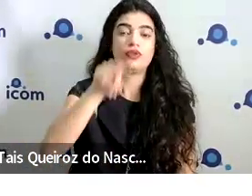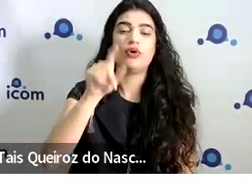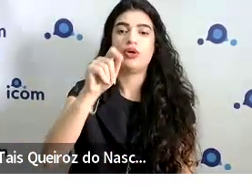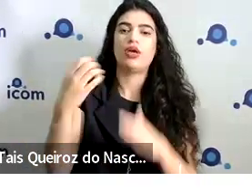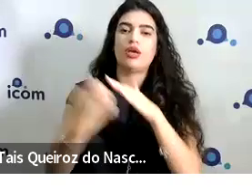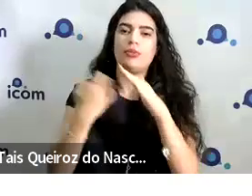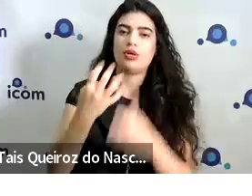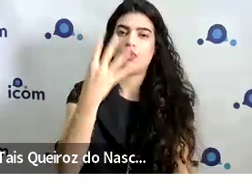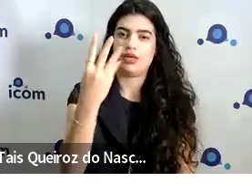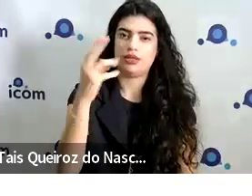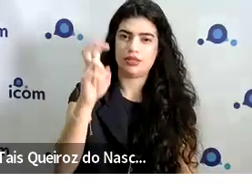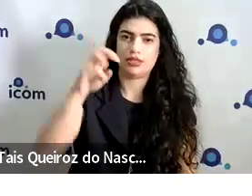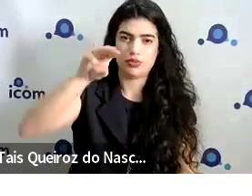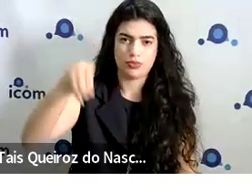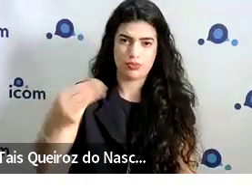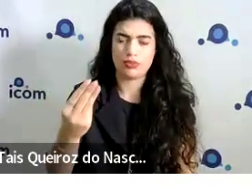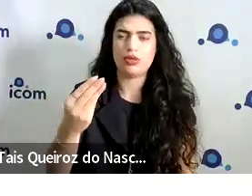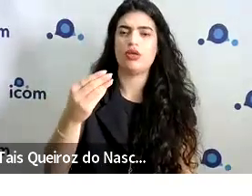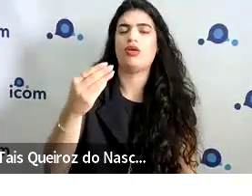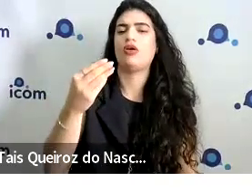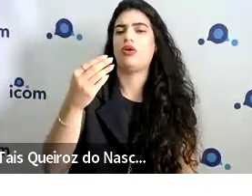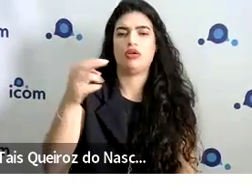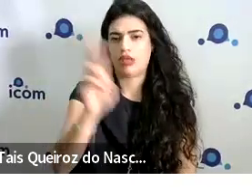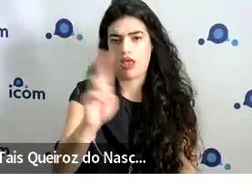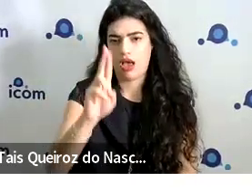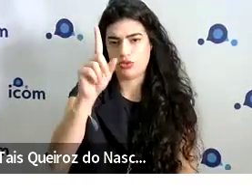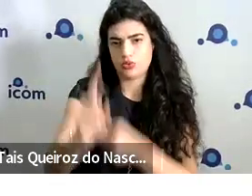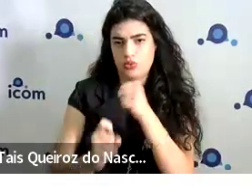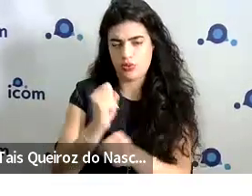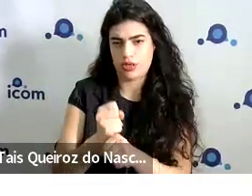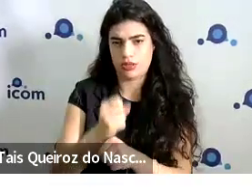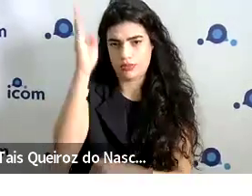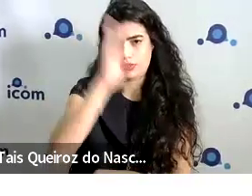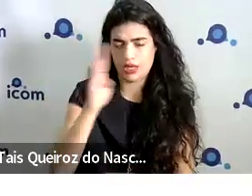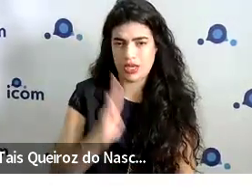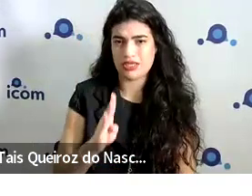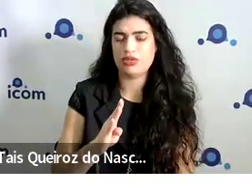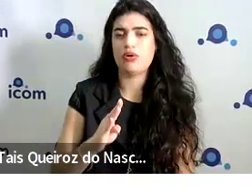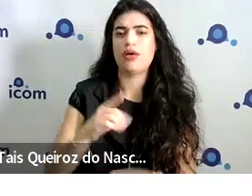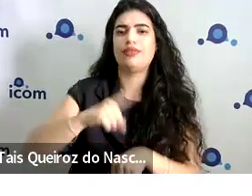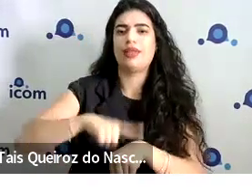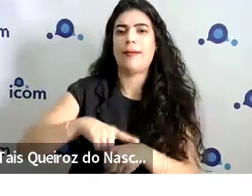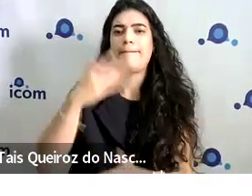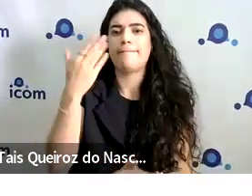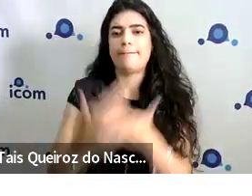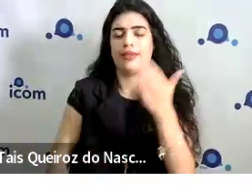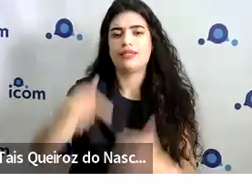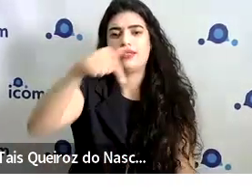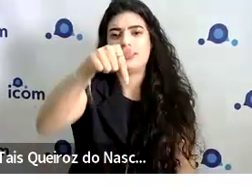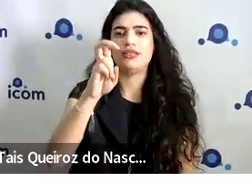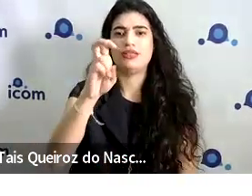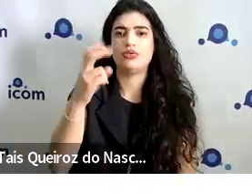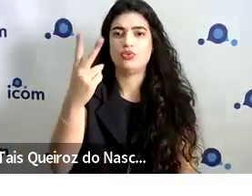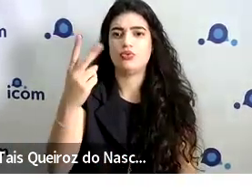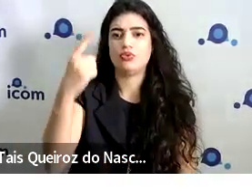até 45 milhões de reais ano no Brasil chega a despender 7.600 horas. São quase 5 vezes o valor que